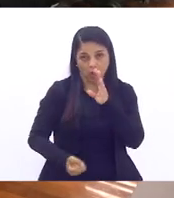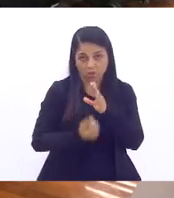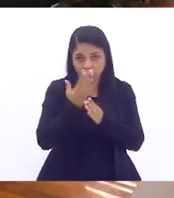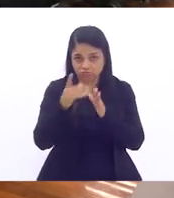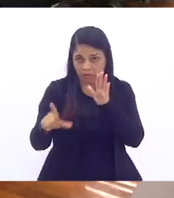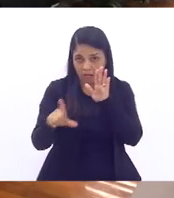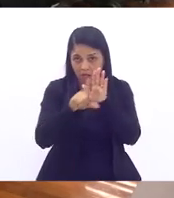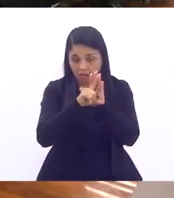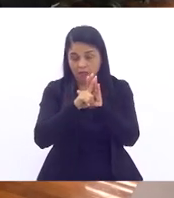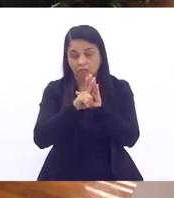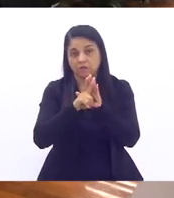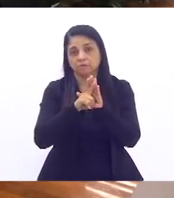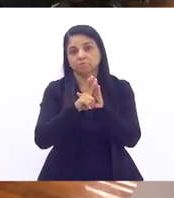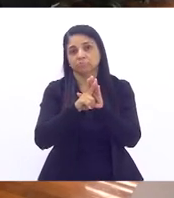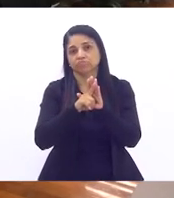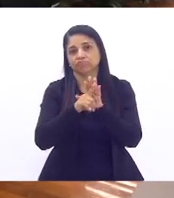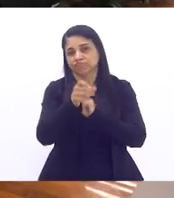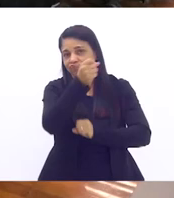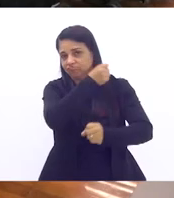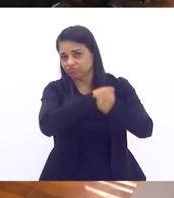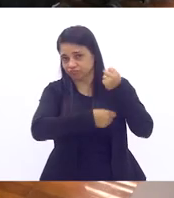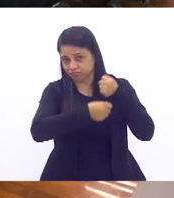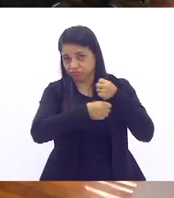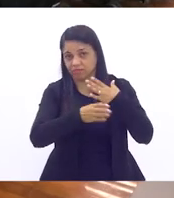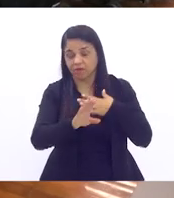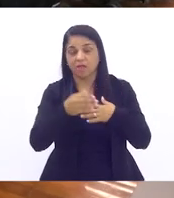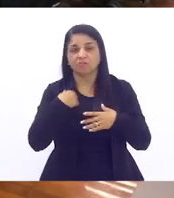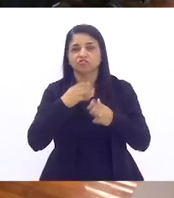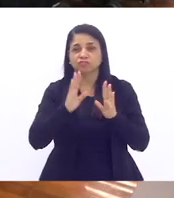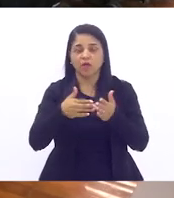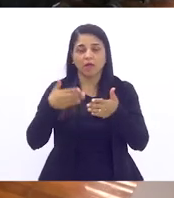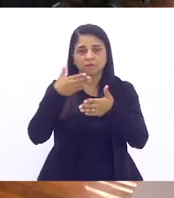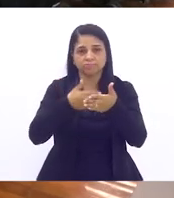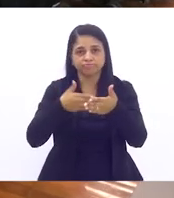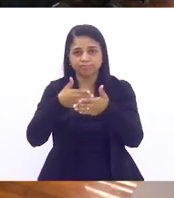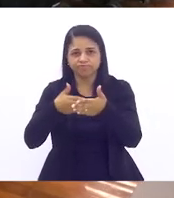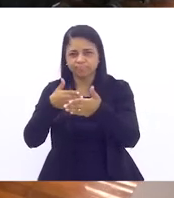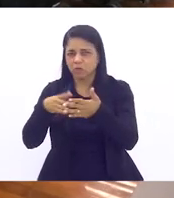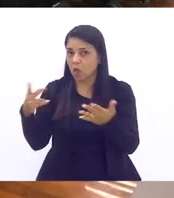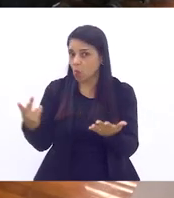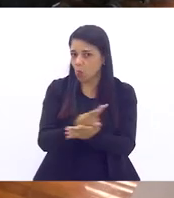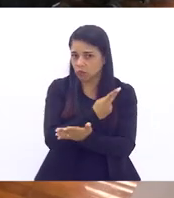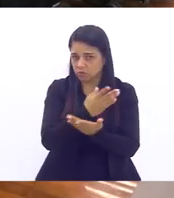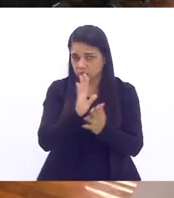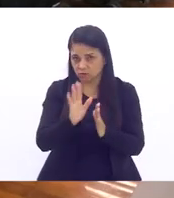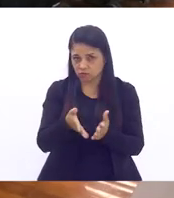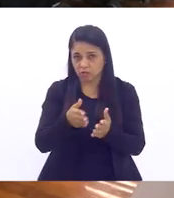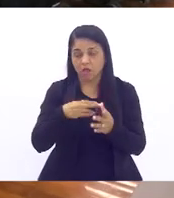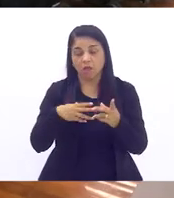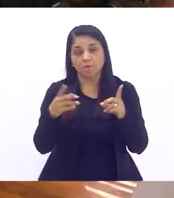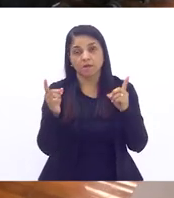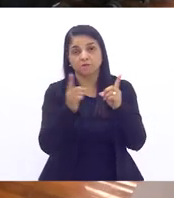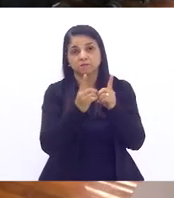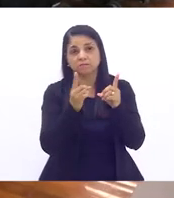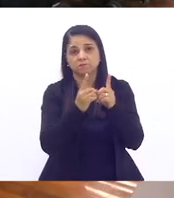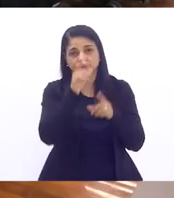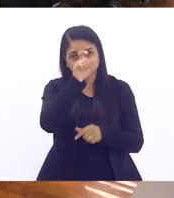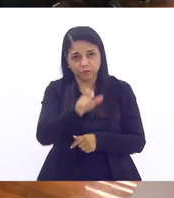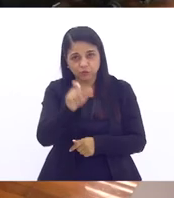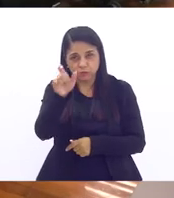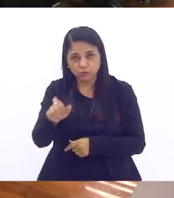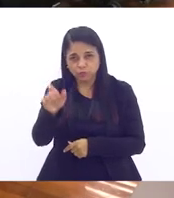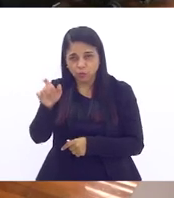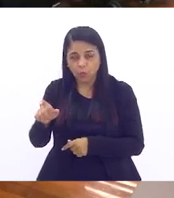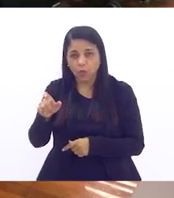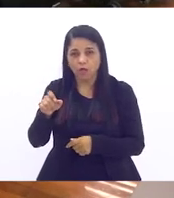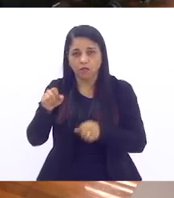que impede algo que vinha acontecendo sobretudo para os pacientes do